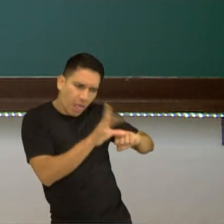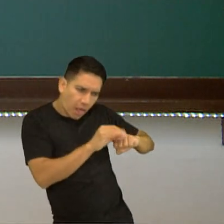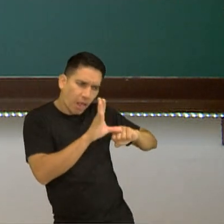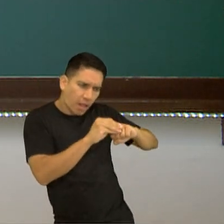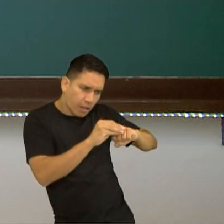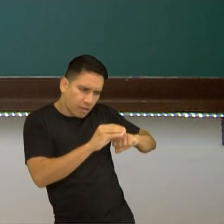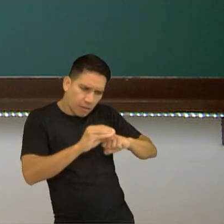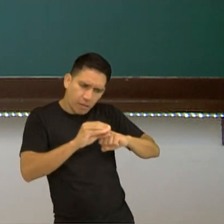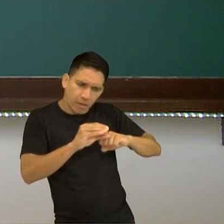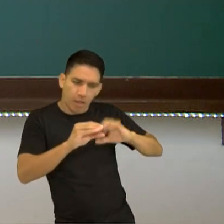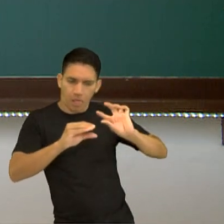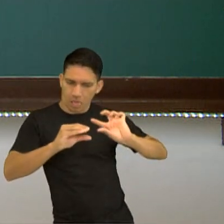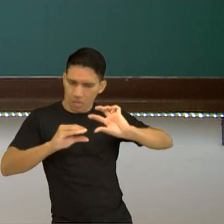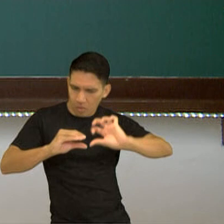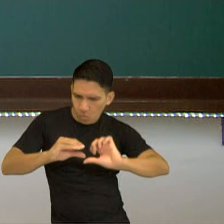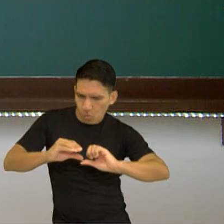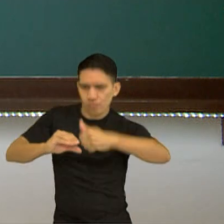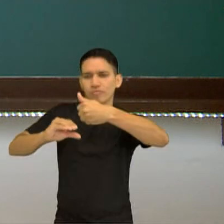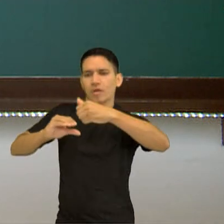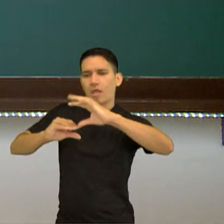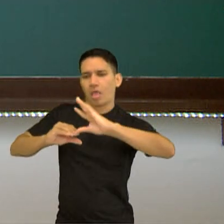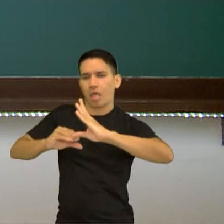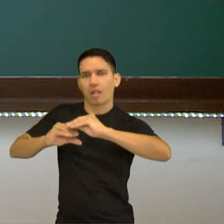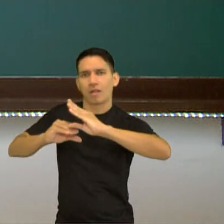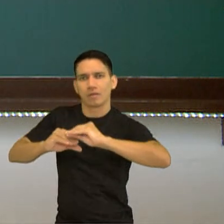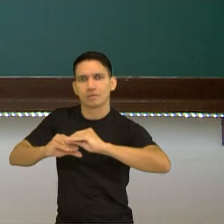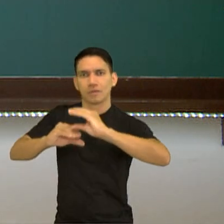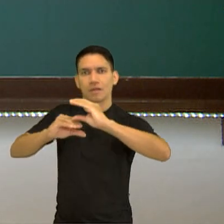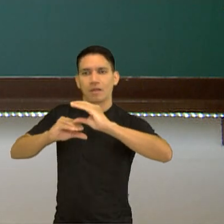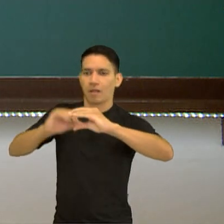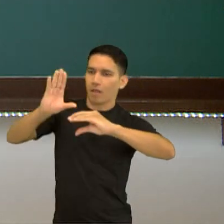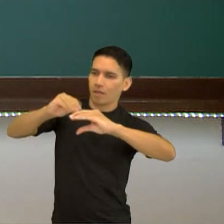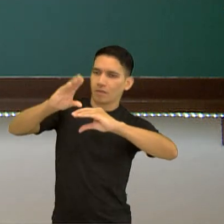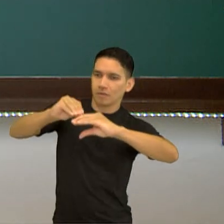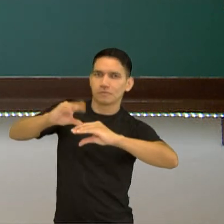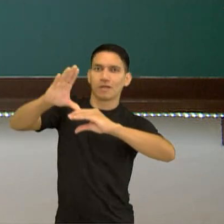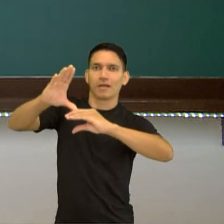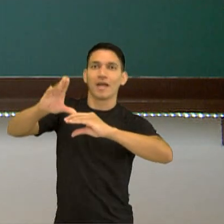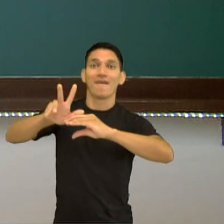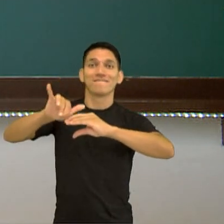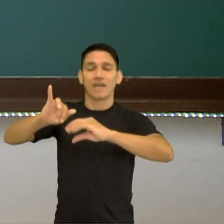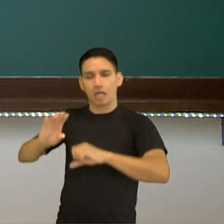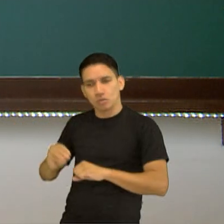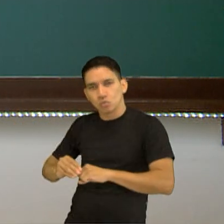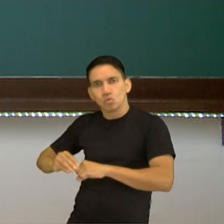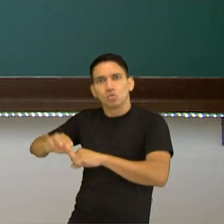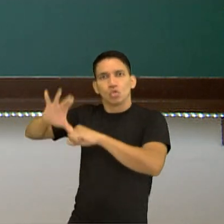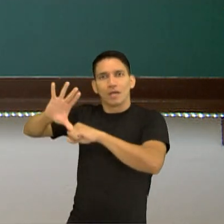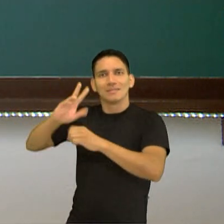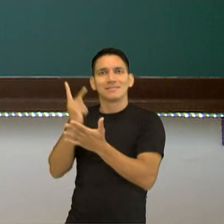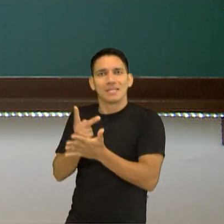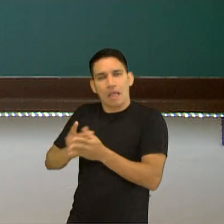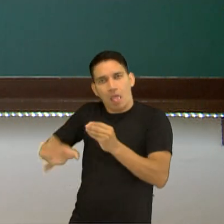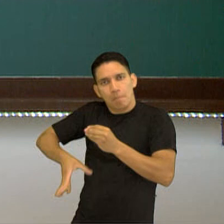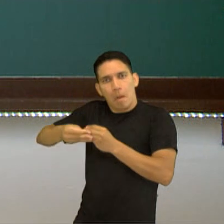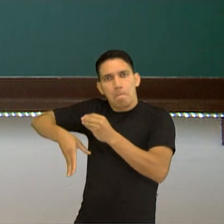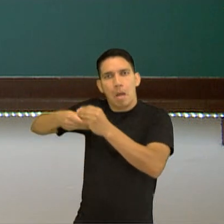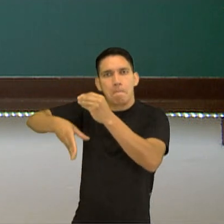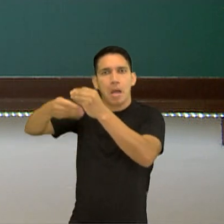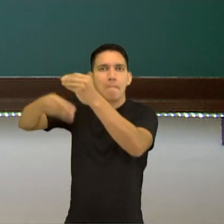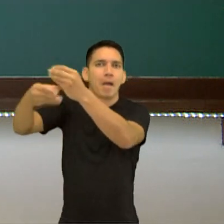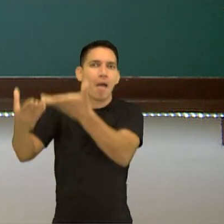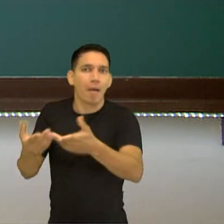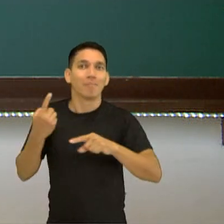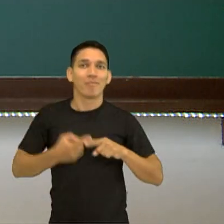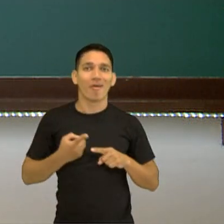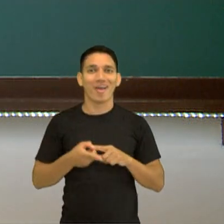esses conhecimentos, essas teorias, vai buscando e agregando novas informações, para que o conhecimento